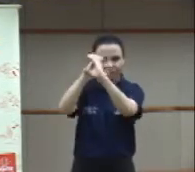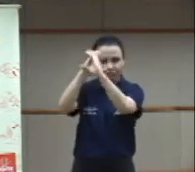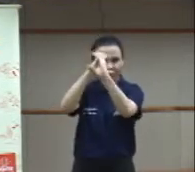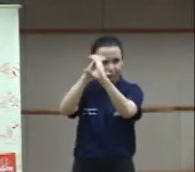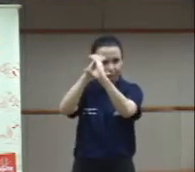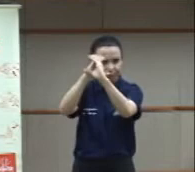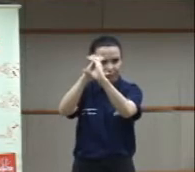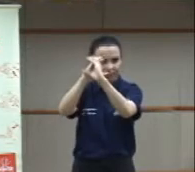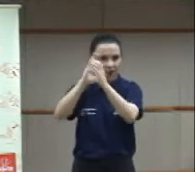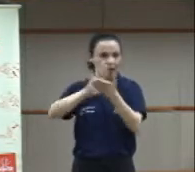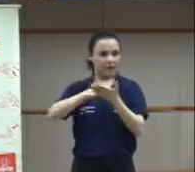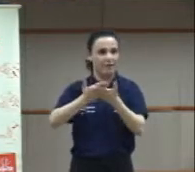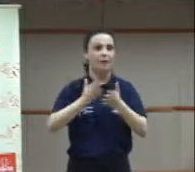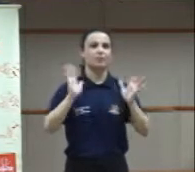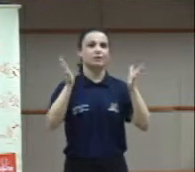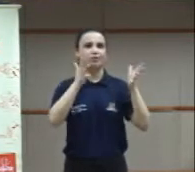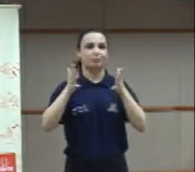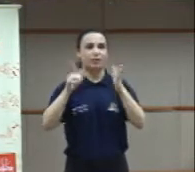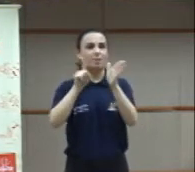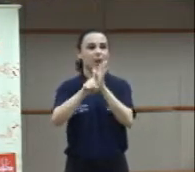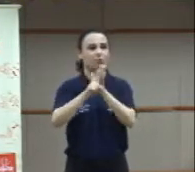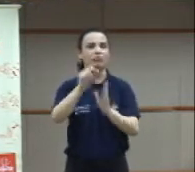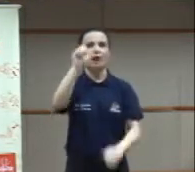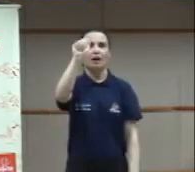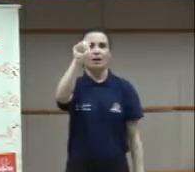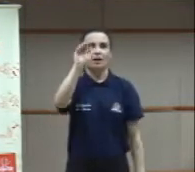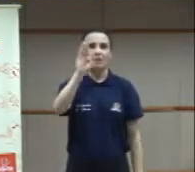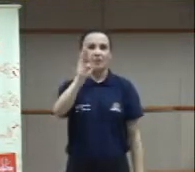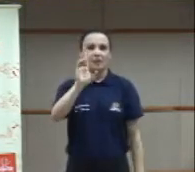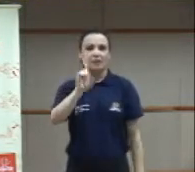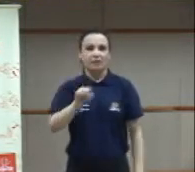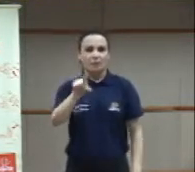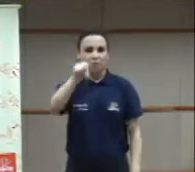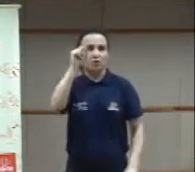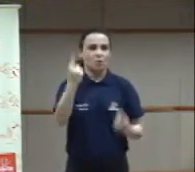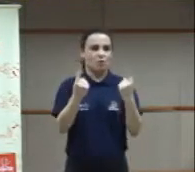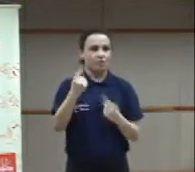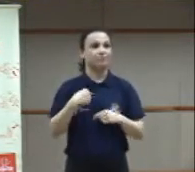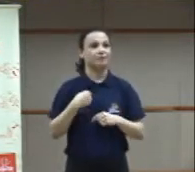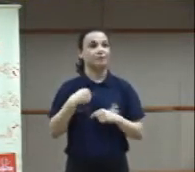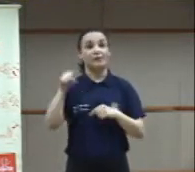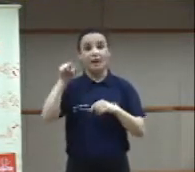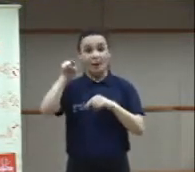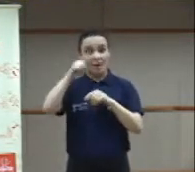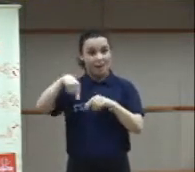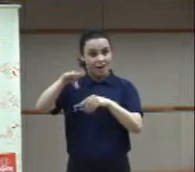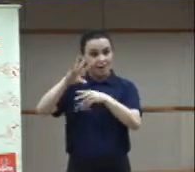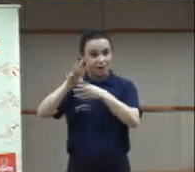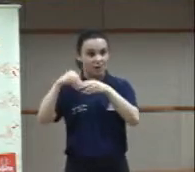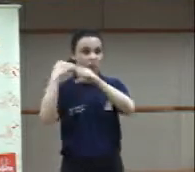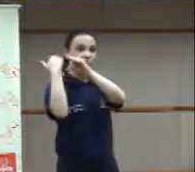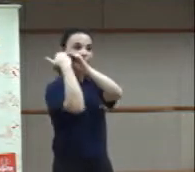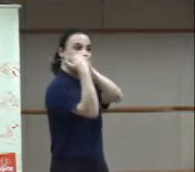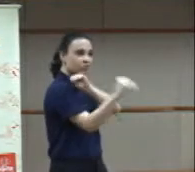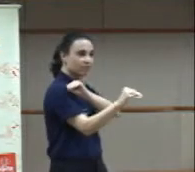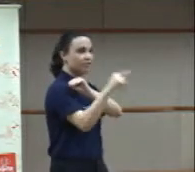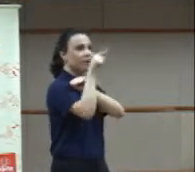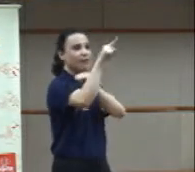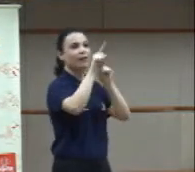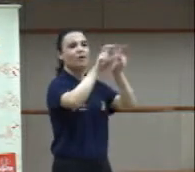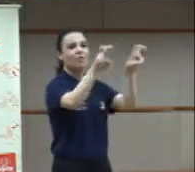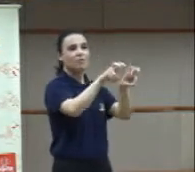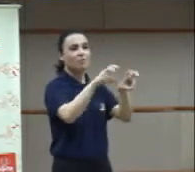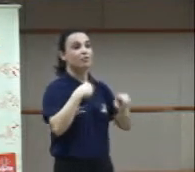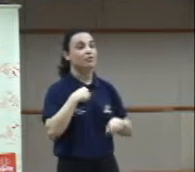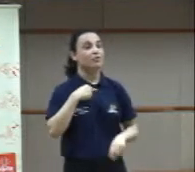polo. O polo abre lá no computador, o aluno faz a prova com o intérprete de Libras no computador.